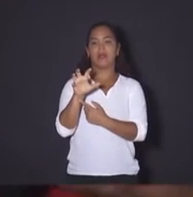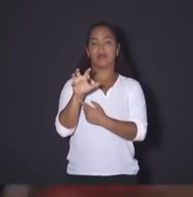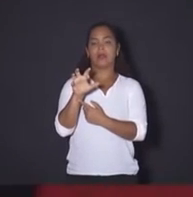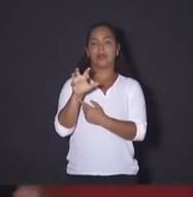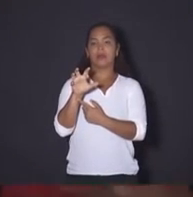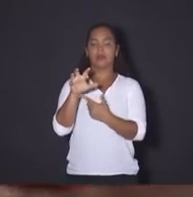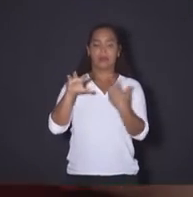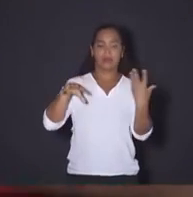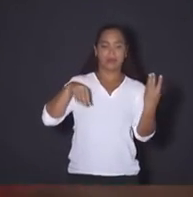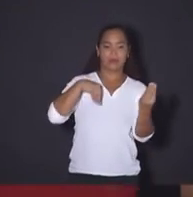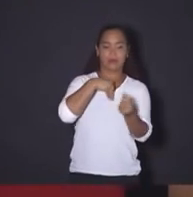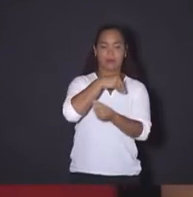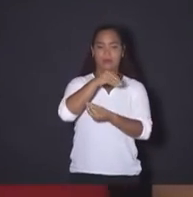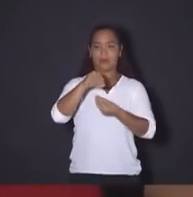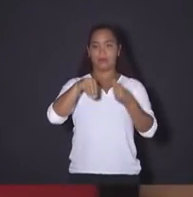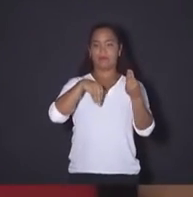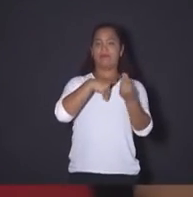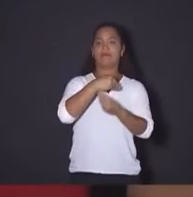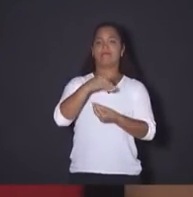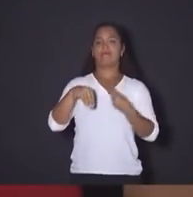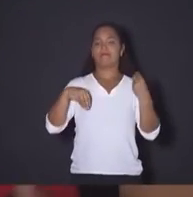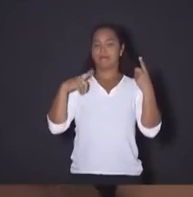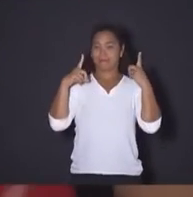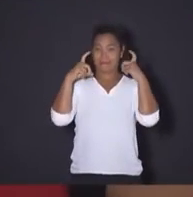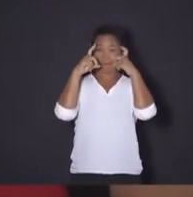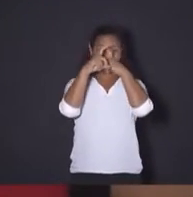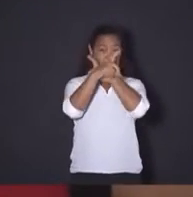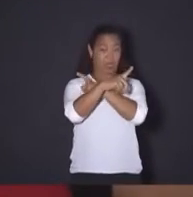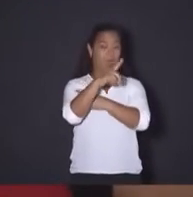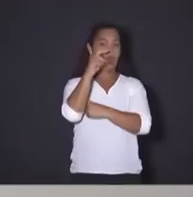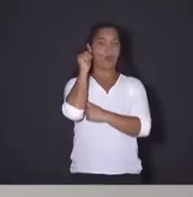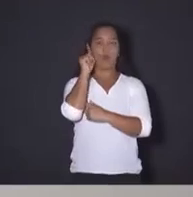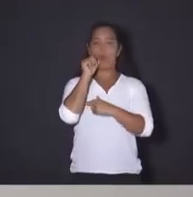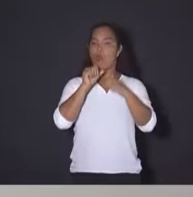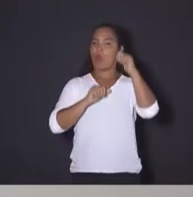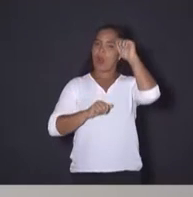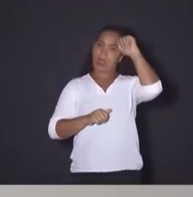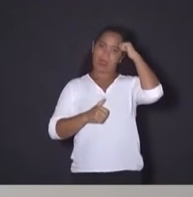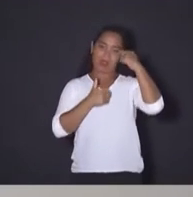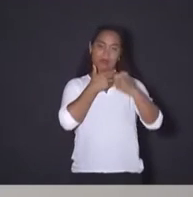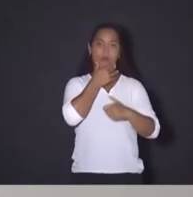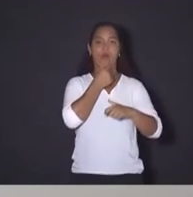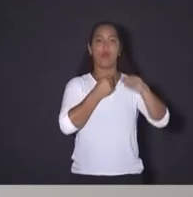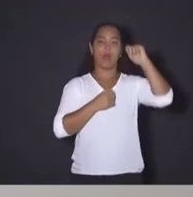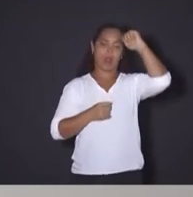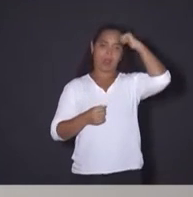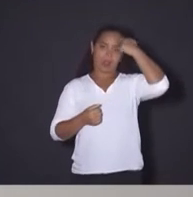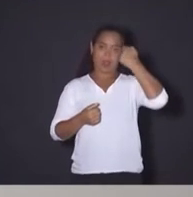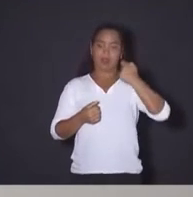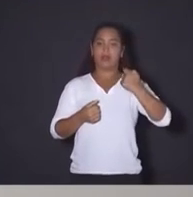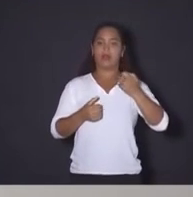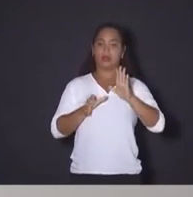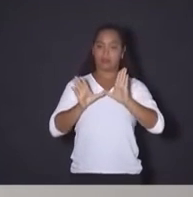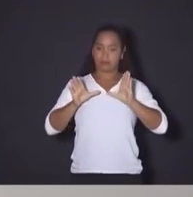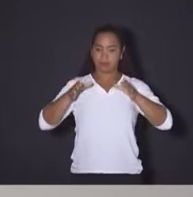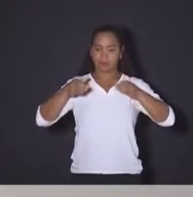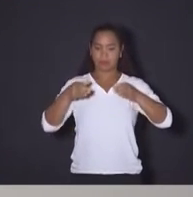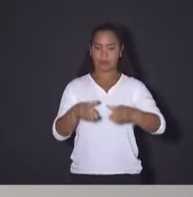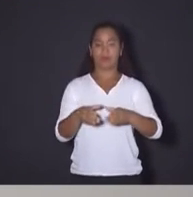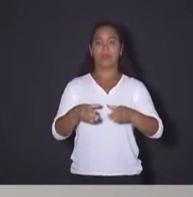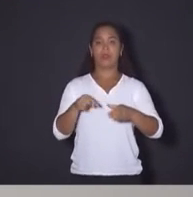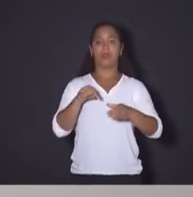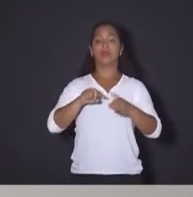mistura explosiva na vida de mulheres negras de homens negros particularmente qual o